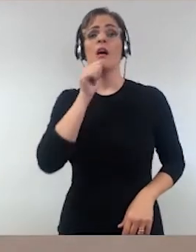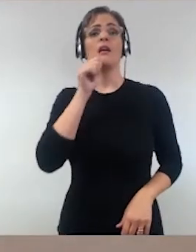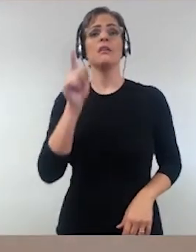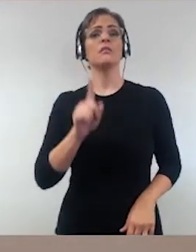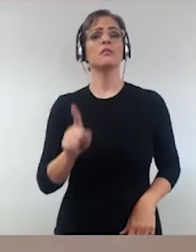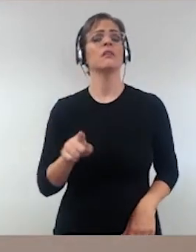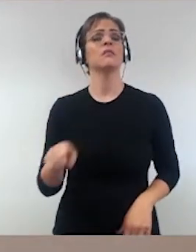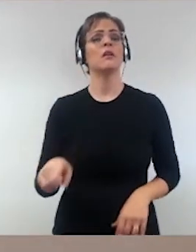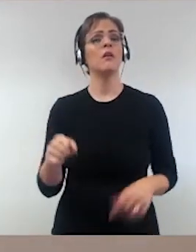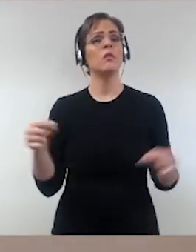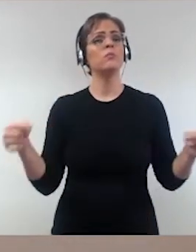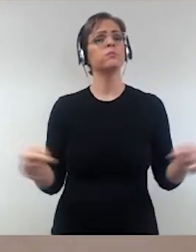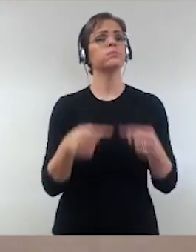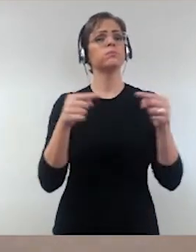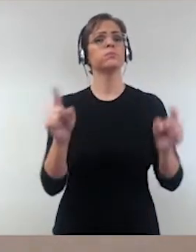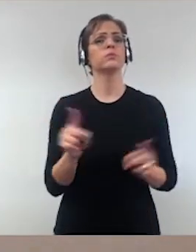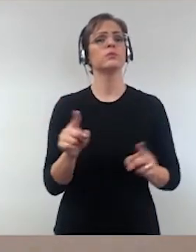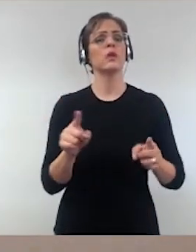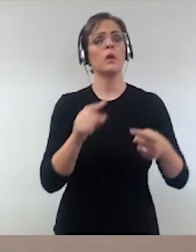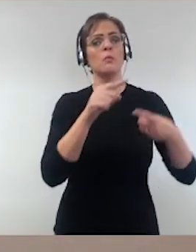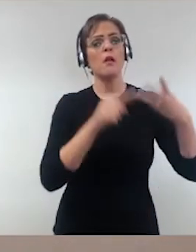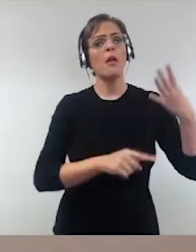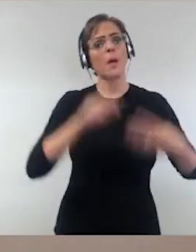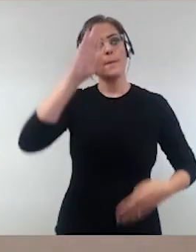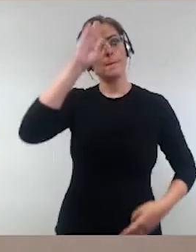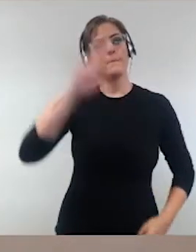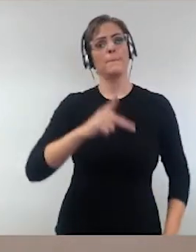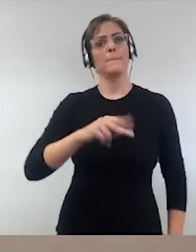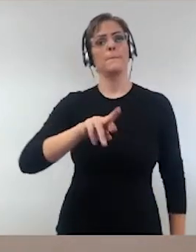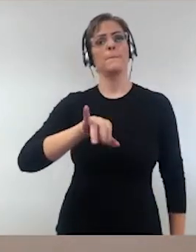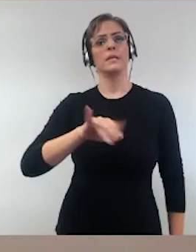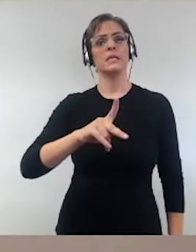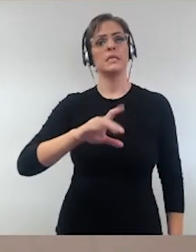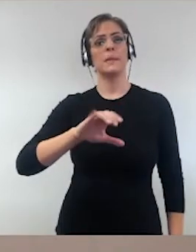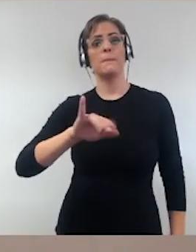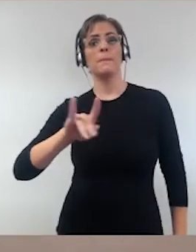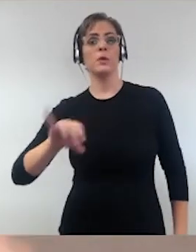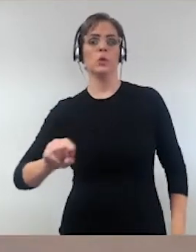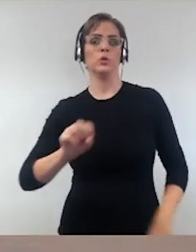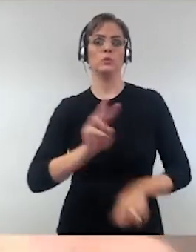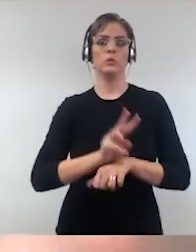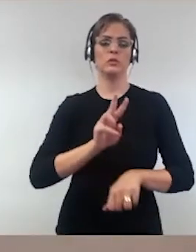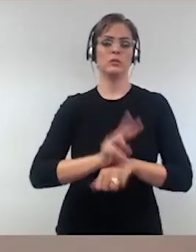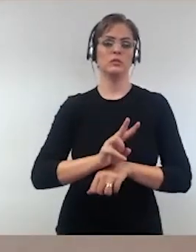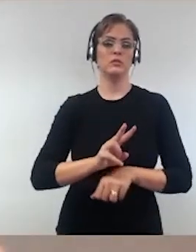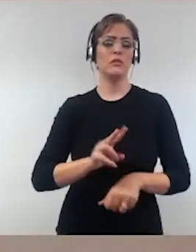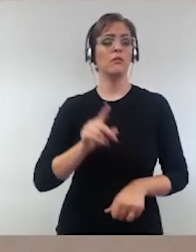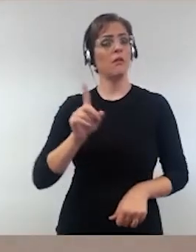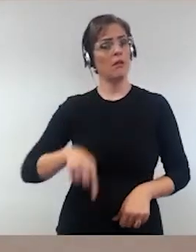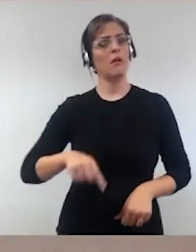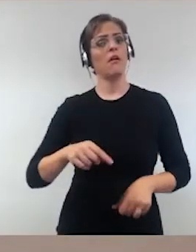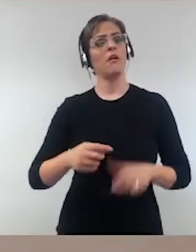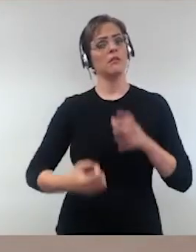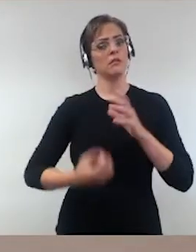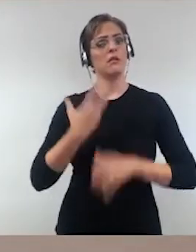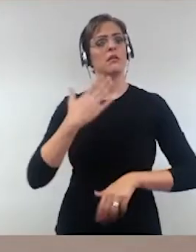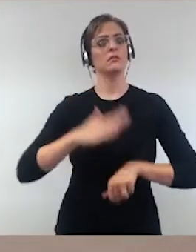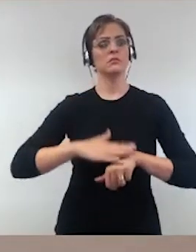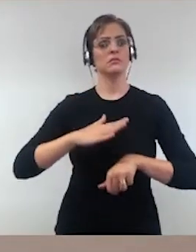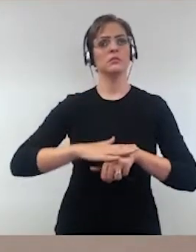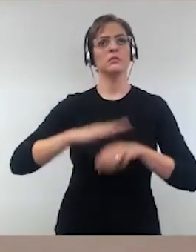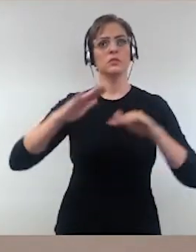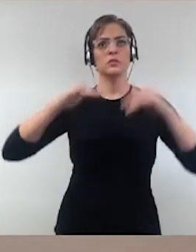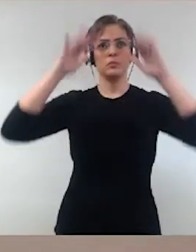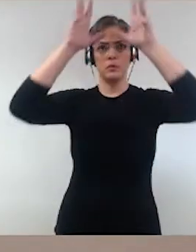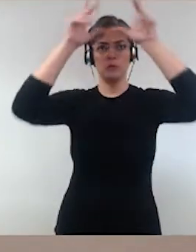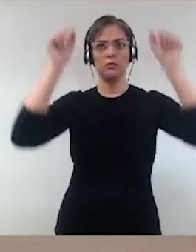ele não é condizente com os princípios da proteção de dados pessoais que foram delineados pelo Supremo no voto da relatoria